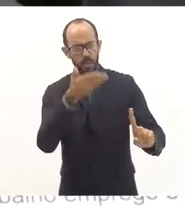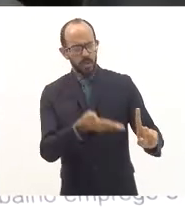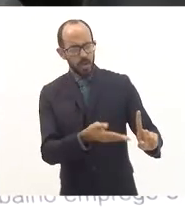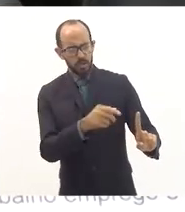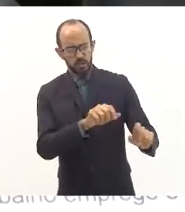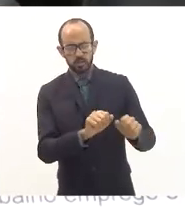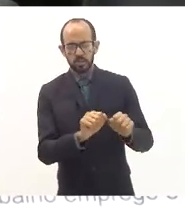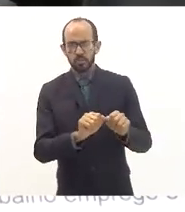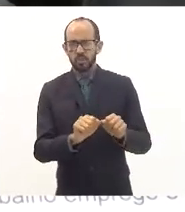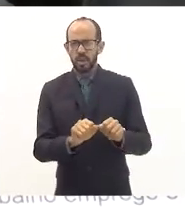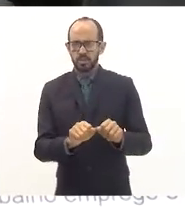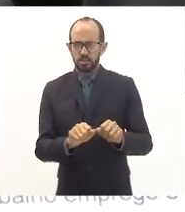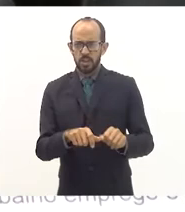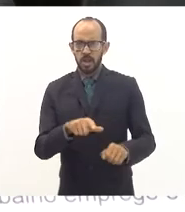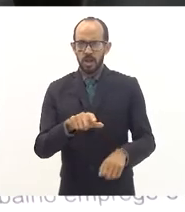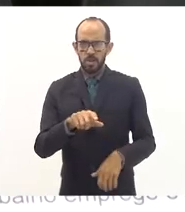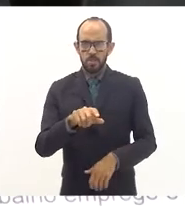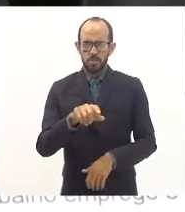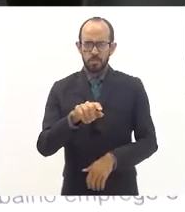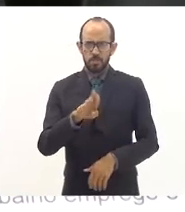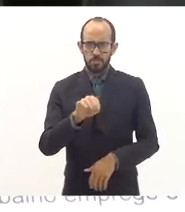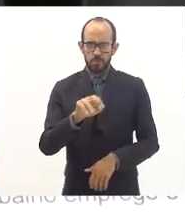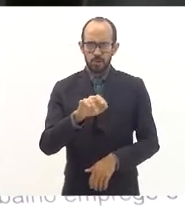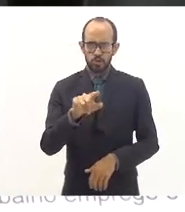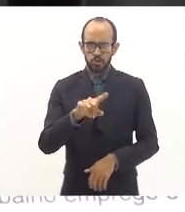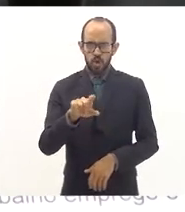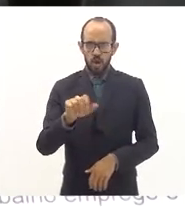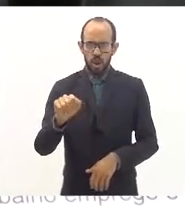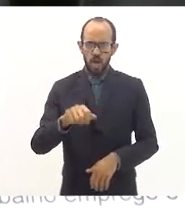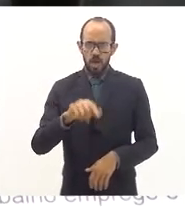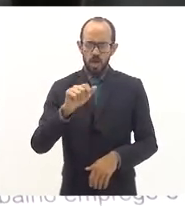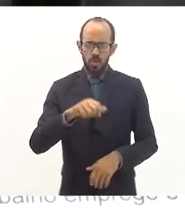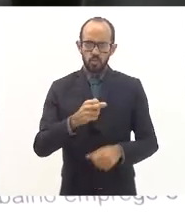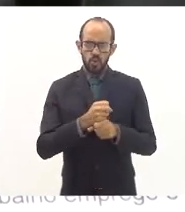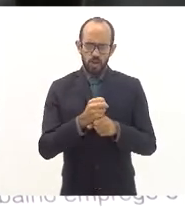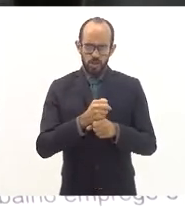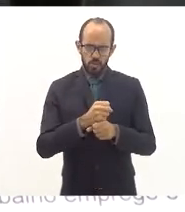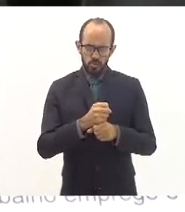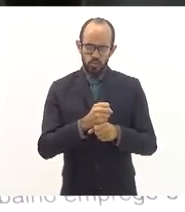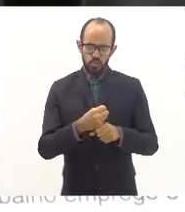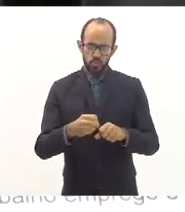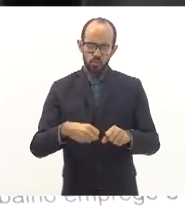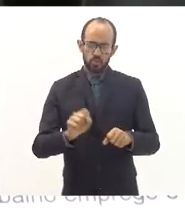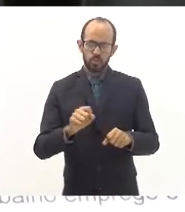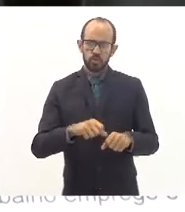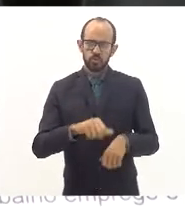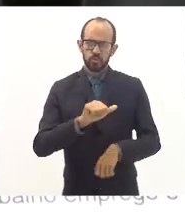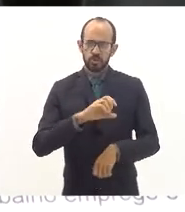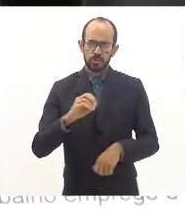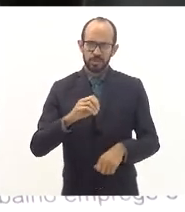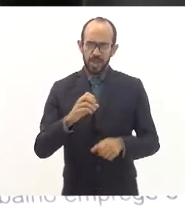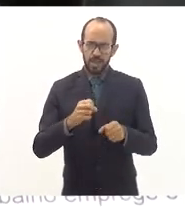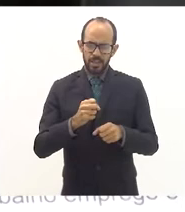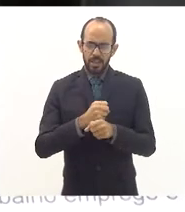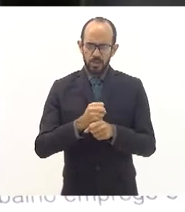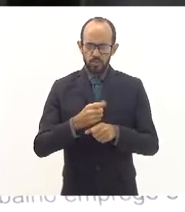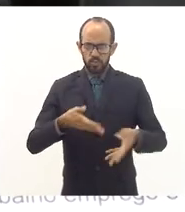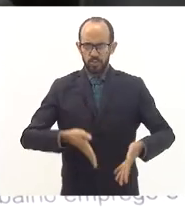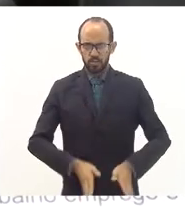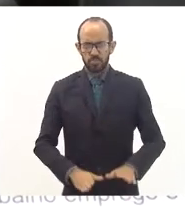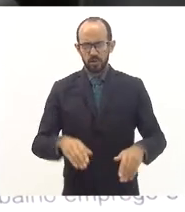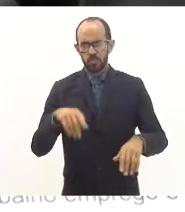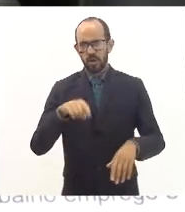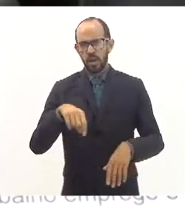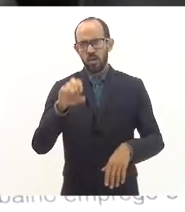fazer a Leonel Brizola no ano do seu centenário é, ela vai estar agora, no mês